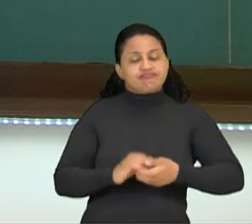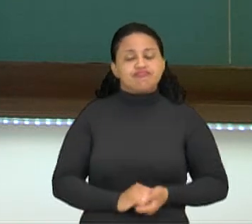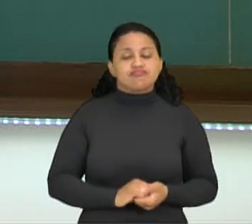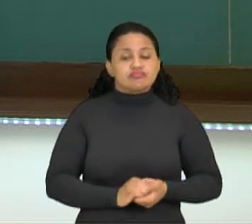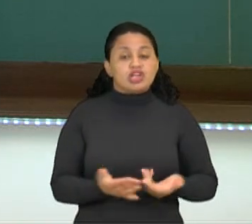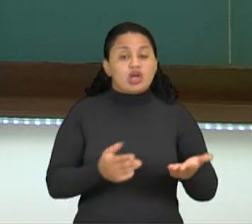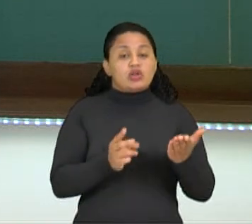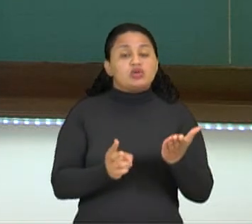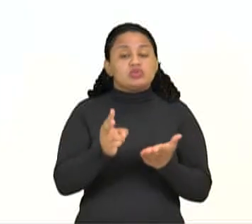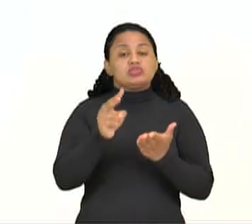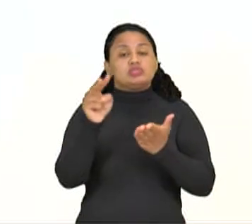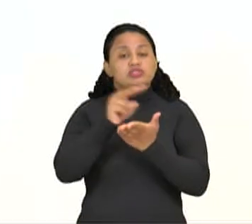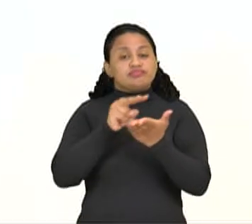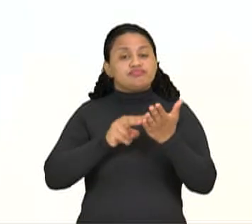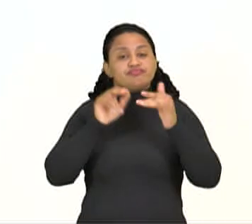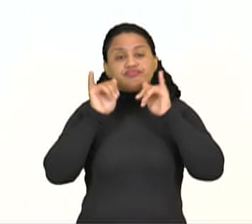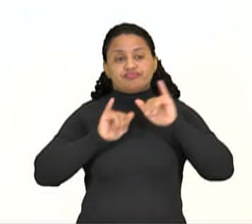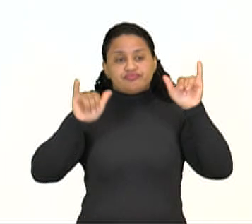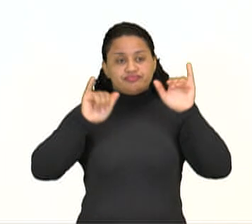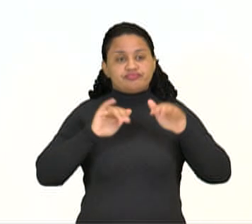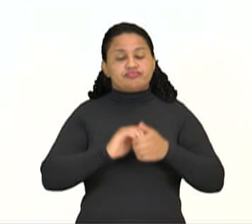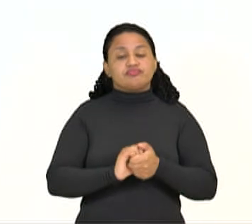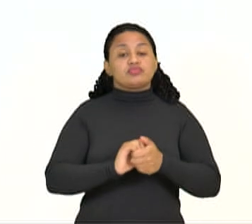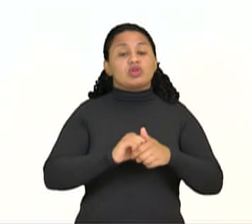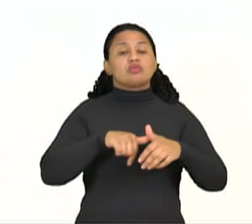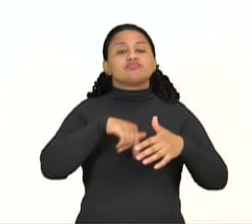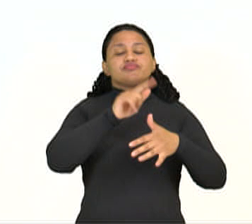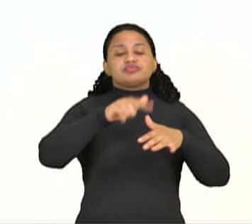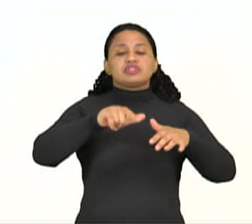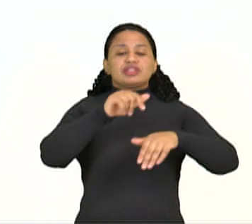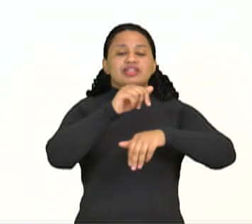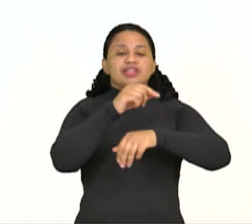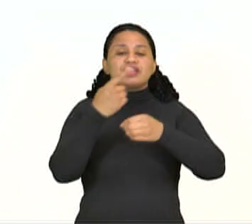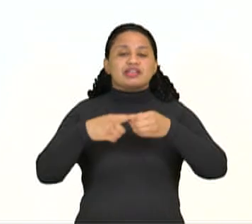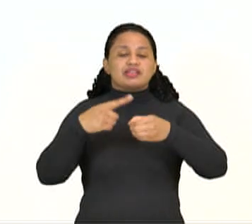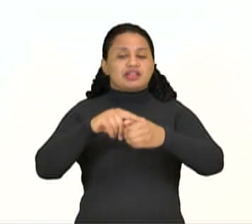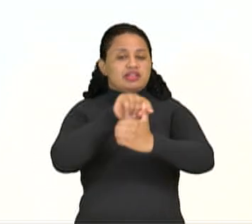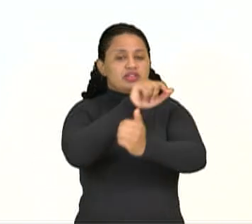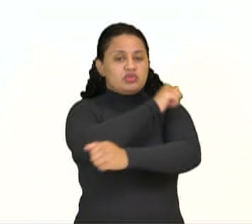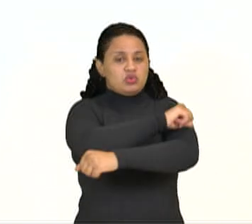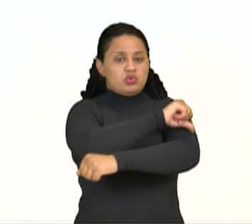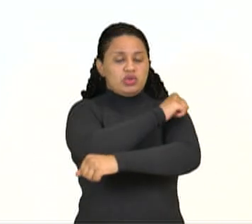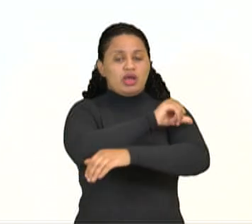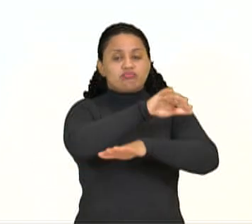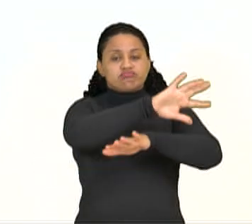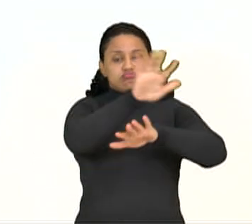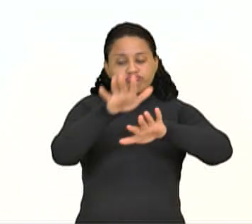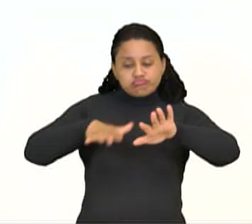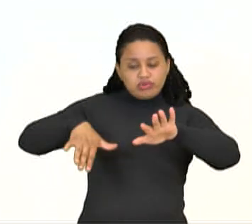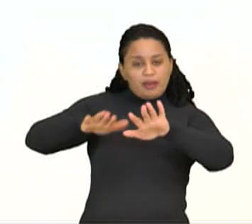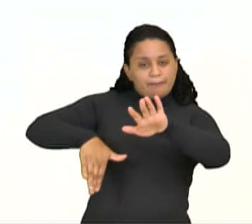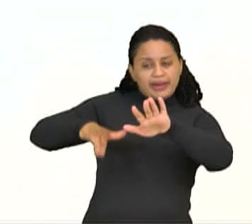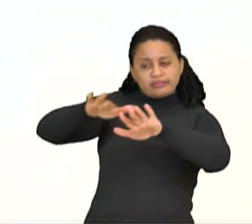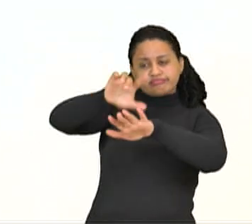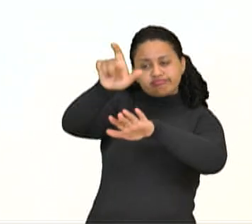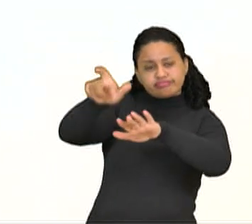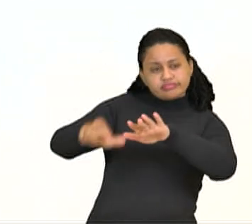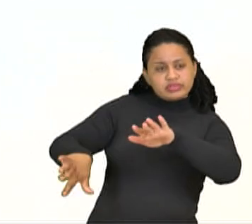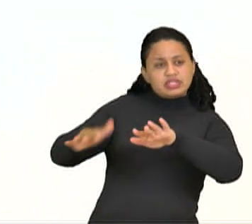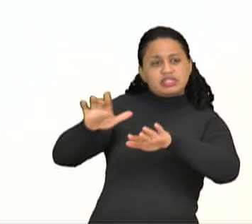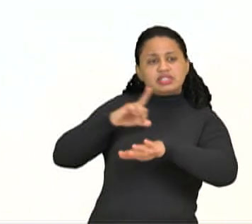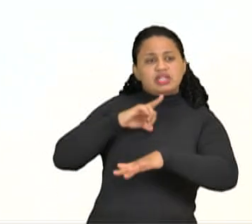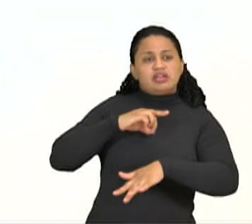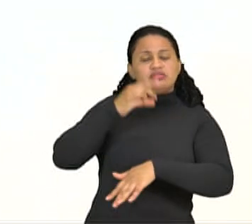Continuação da nossa notícia. Em toda a orla da cidade do Rio de Janeiro, foram retiradas das praias